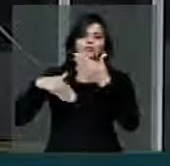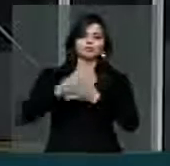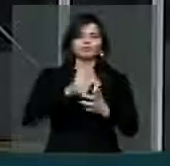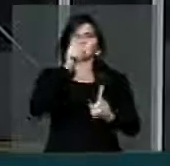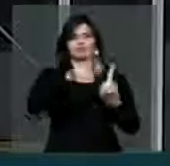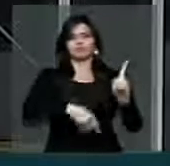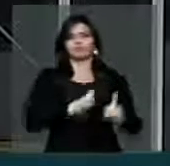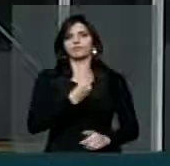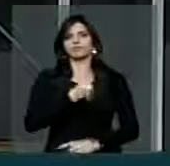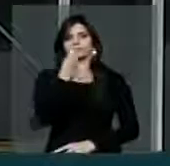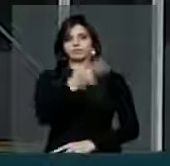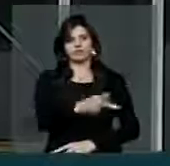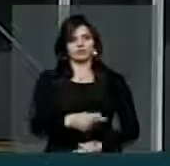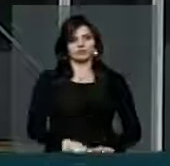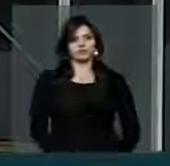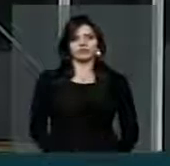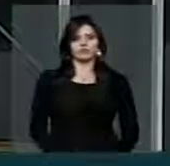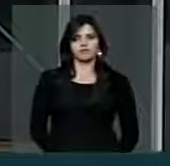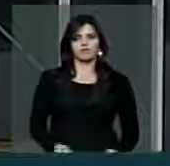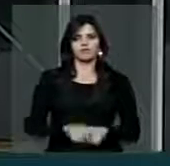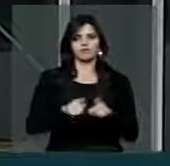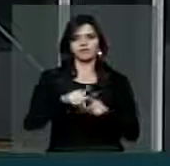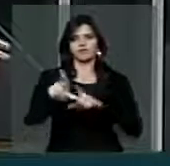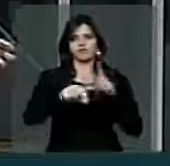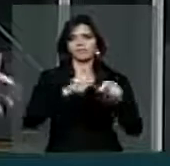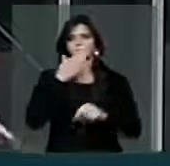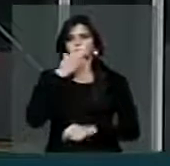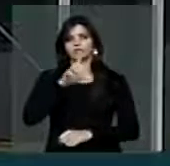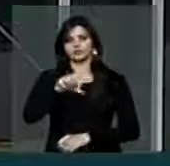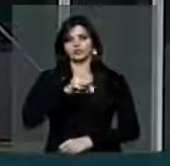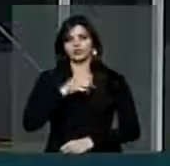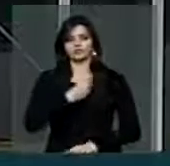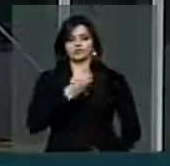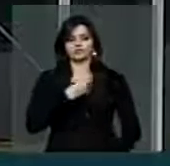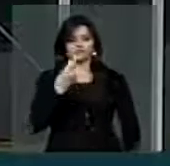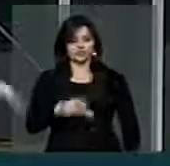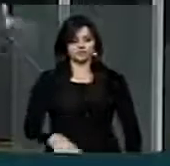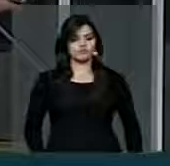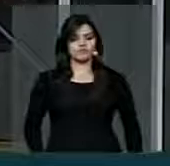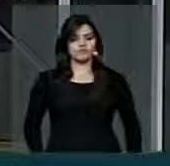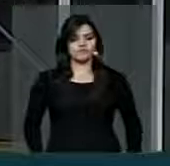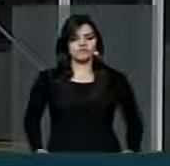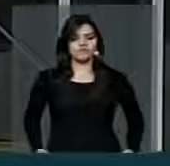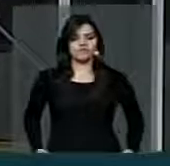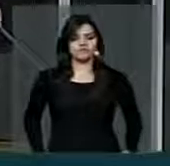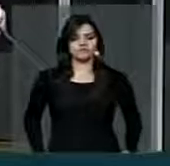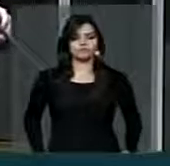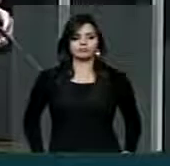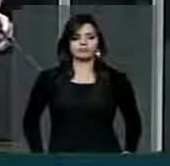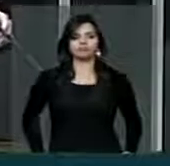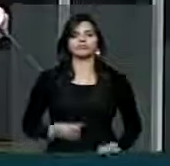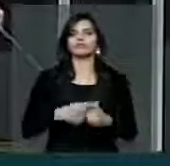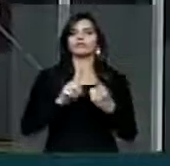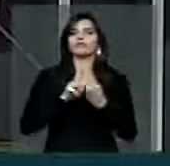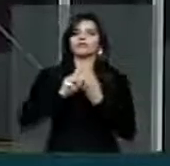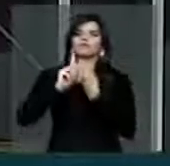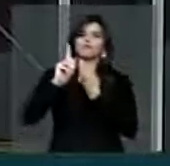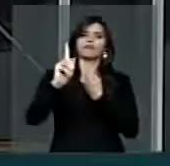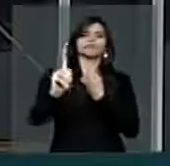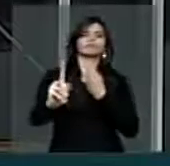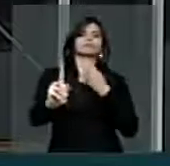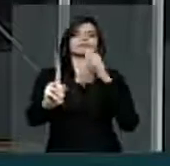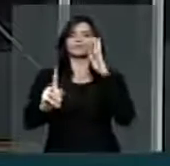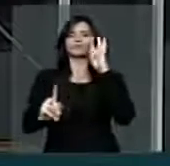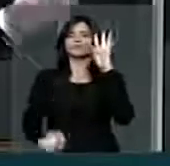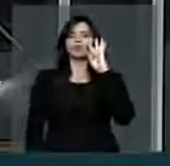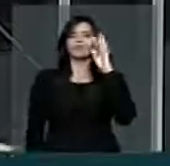ele construiu e as opções de vida que ele fez o levem para longe dos